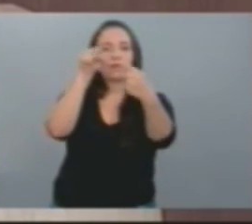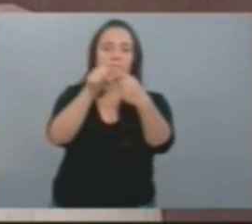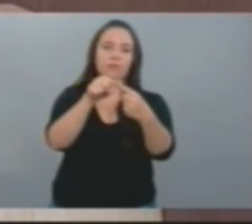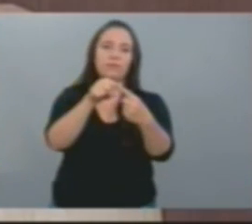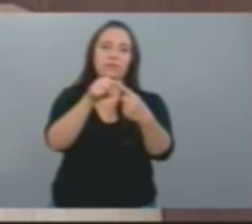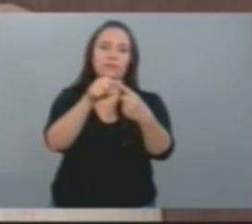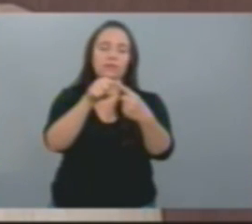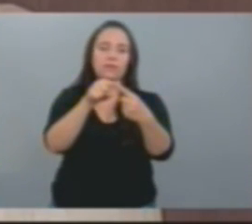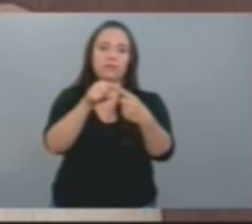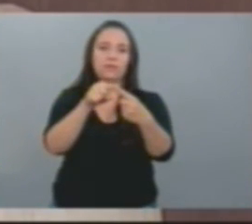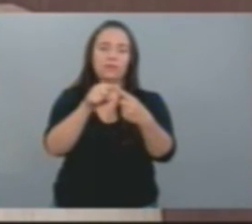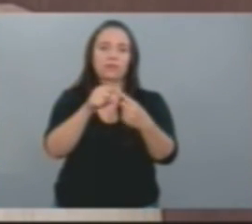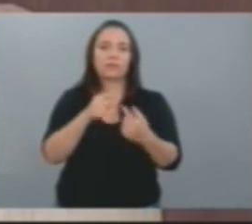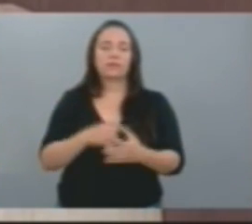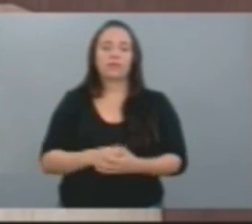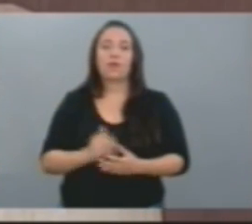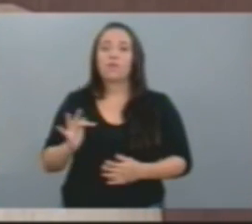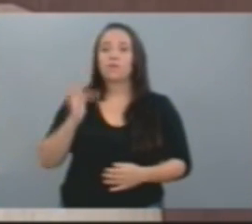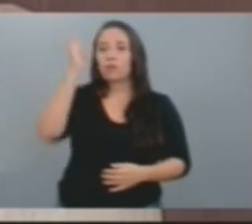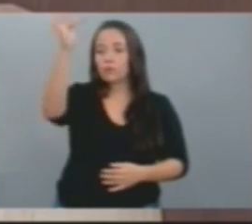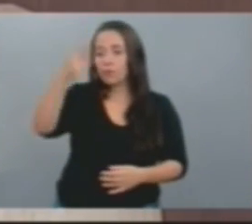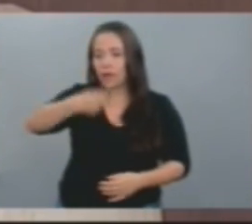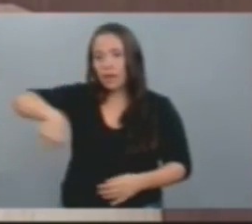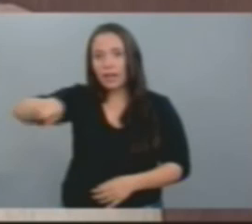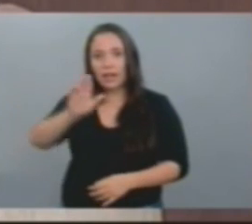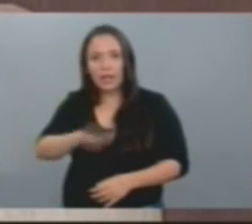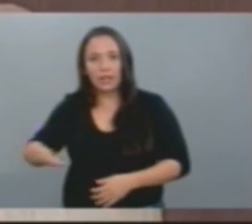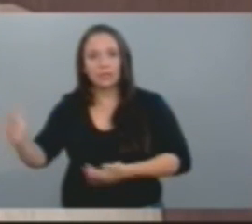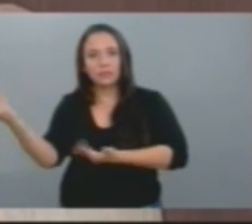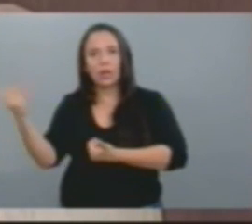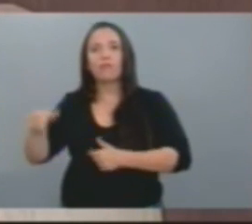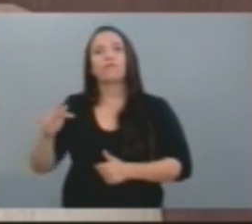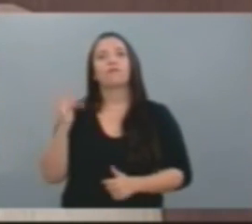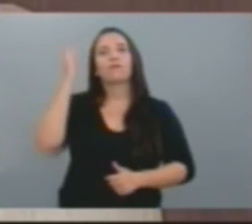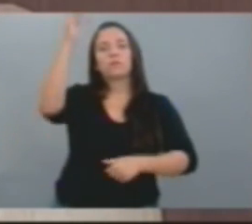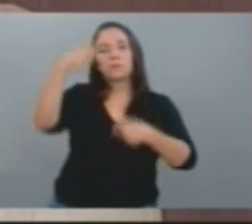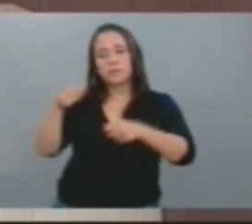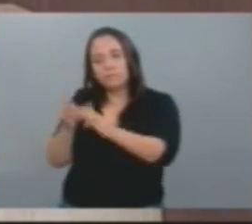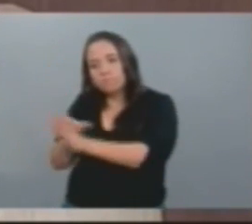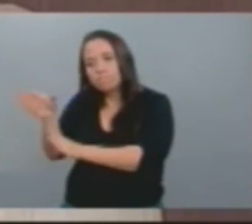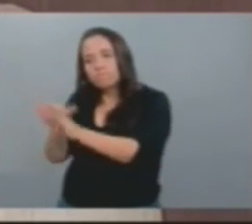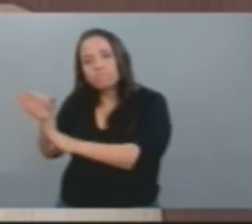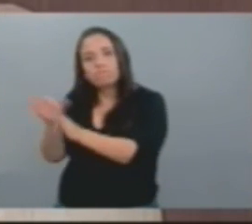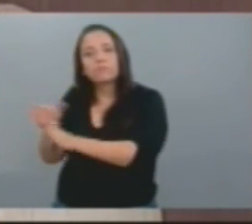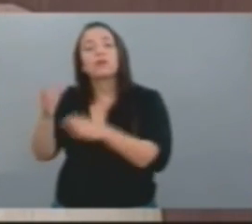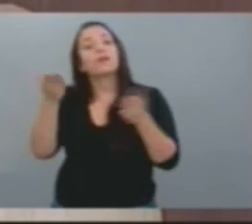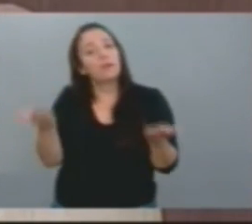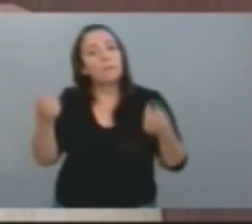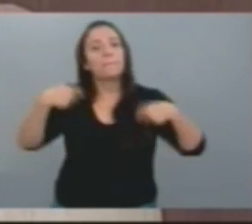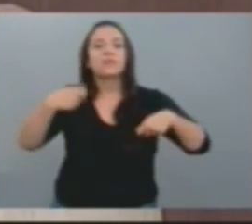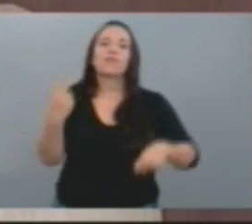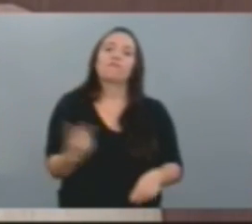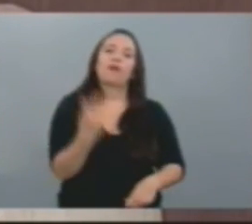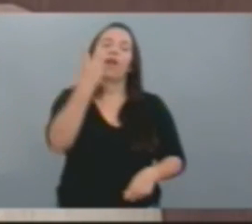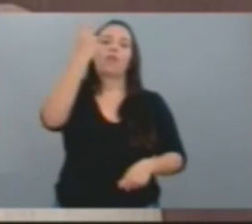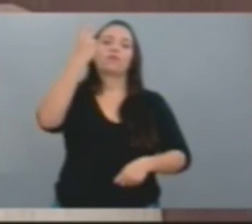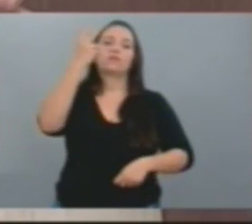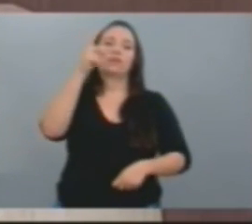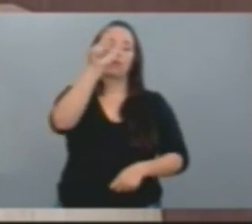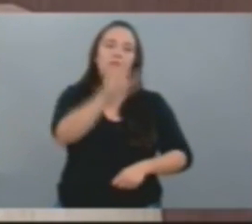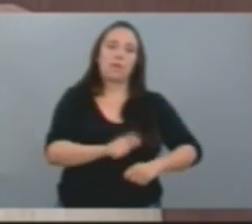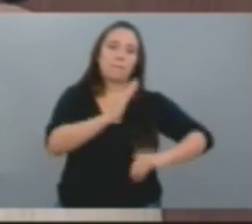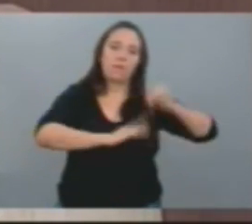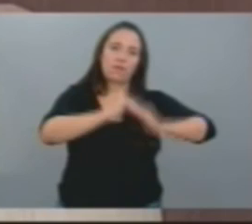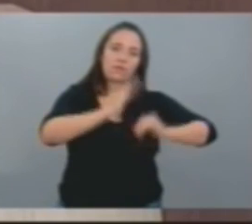para as atuais e futuras gerações. Daí a necessidade de valorizarmos os trabalhadores e trabalhadoras na sua jornada de